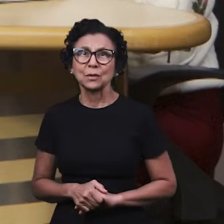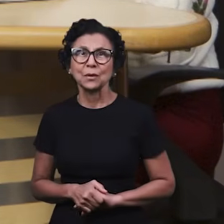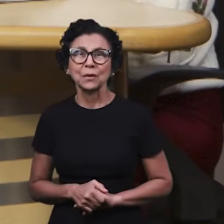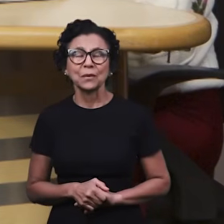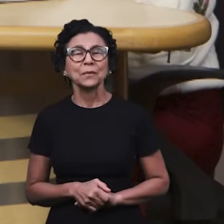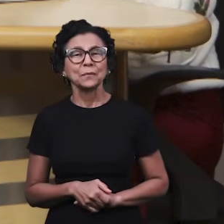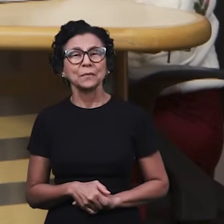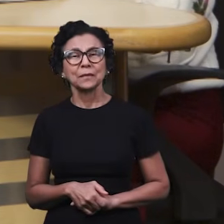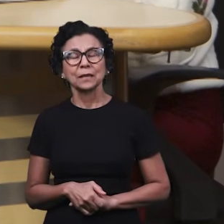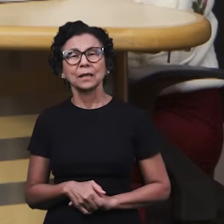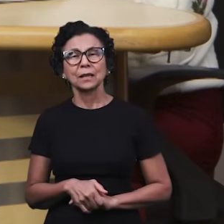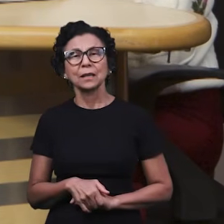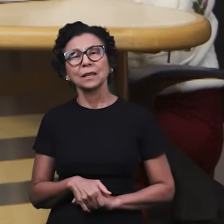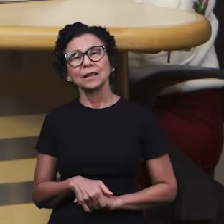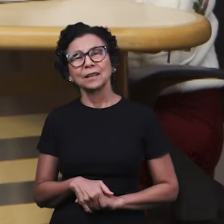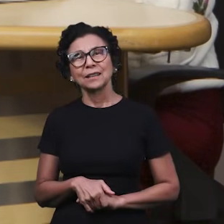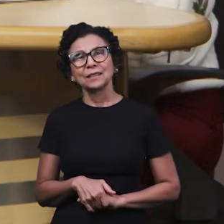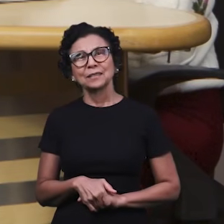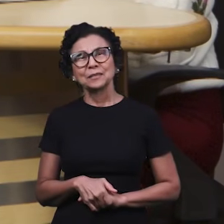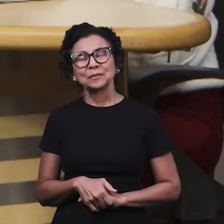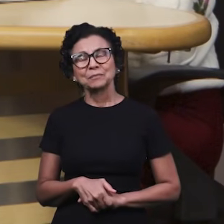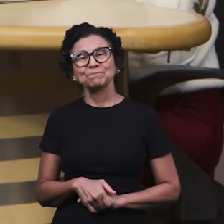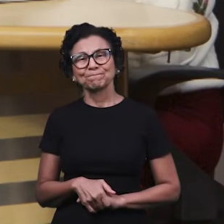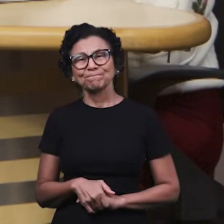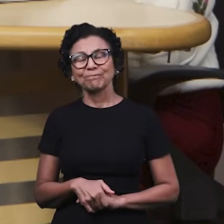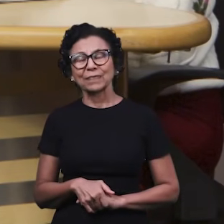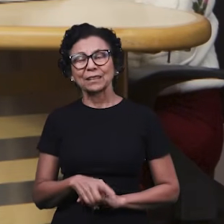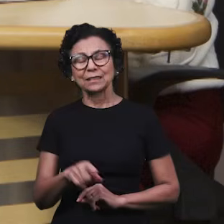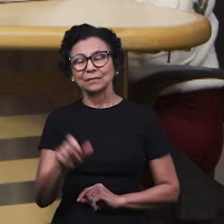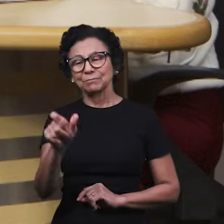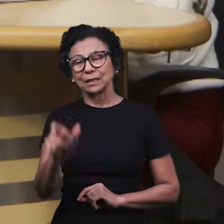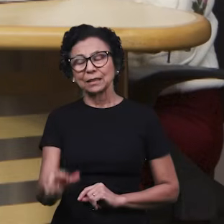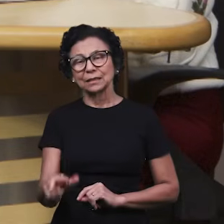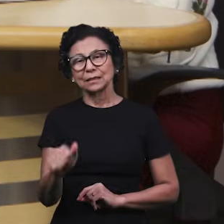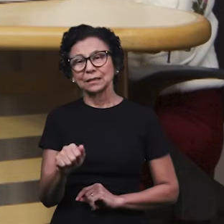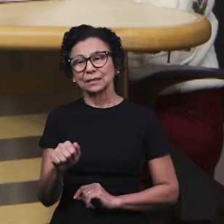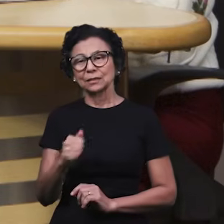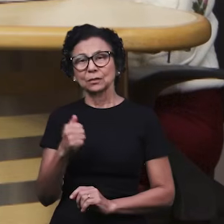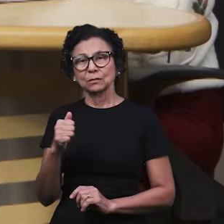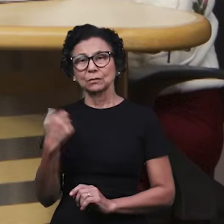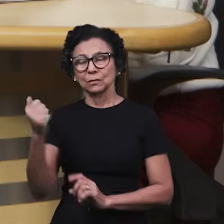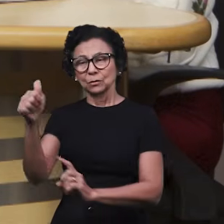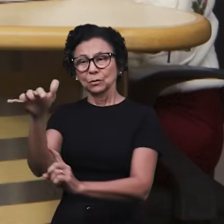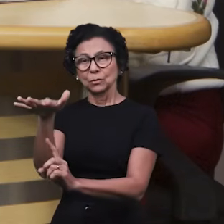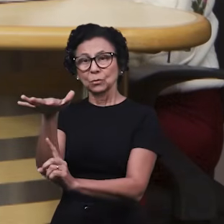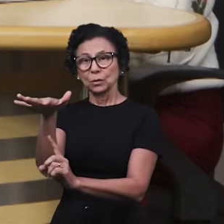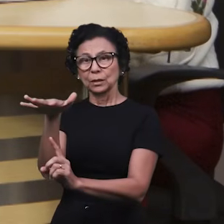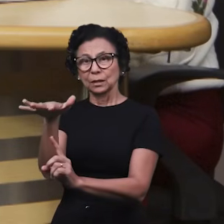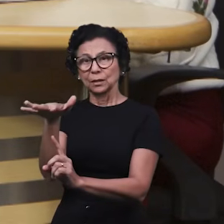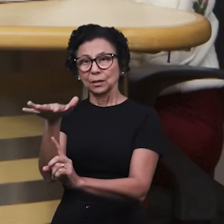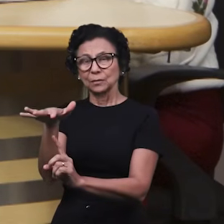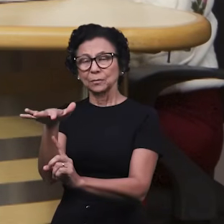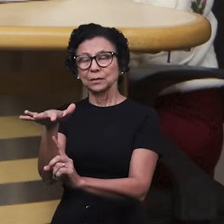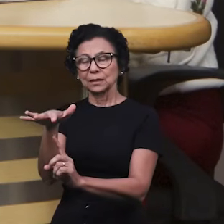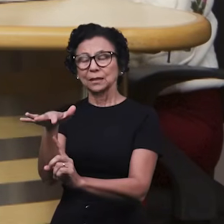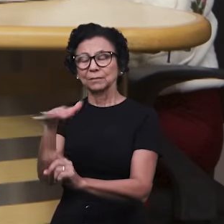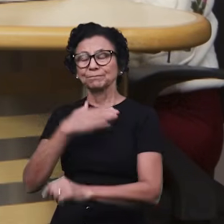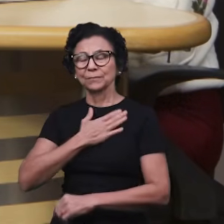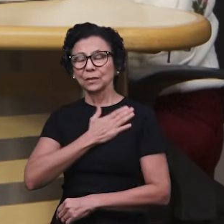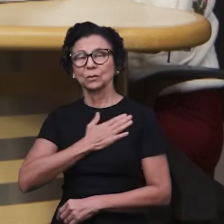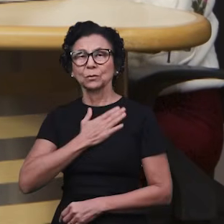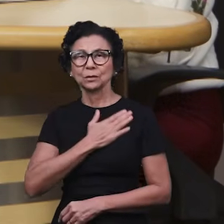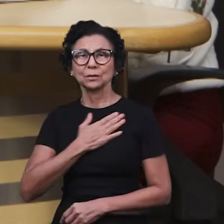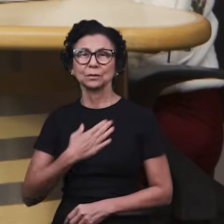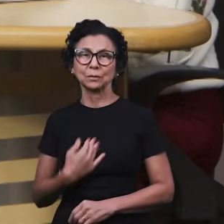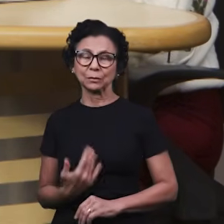na cabeça, como se ele estivesse querendo receber uma bênção do Senhor ali. Então, nós não temos noção do alcance daquilo que o Senhor